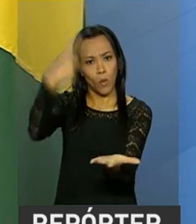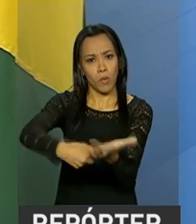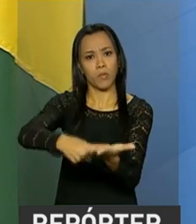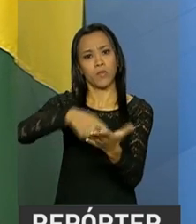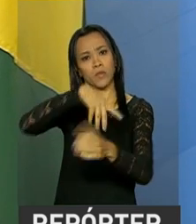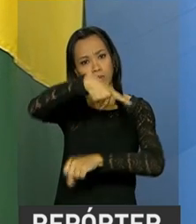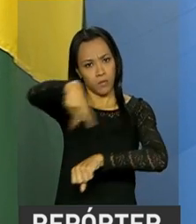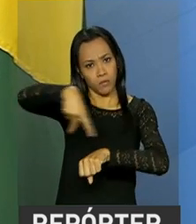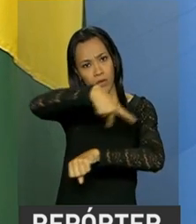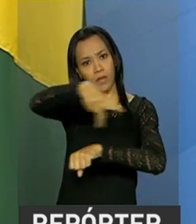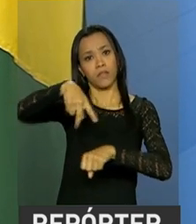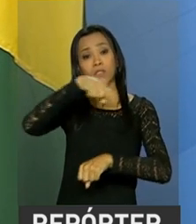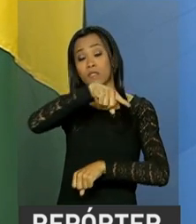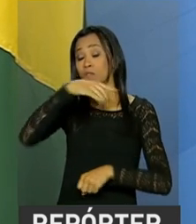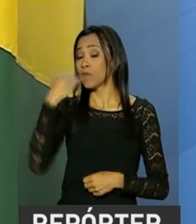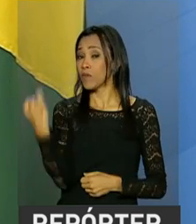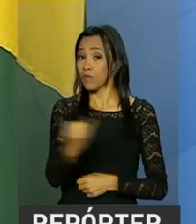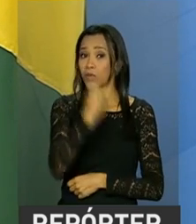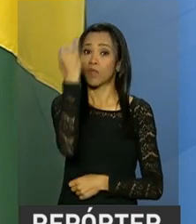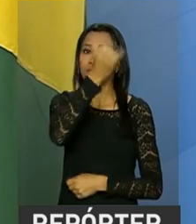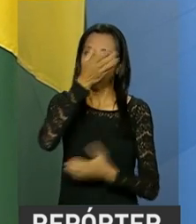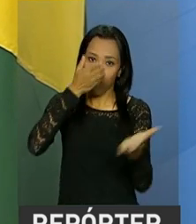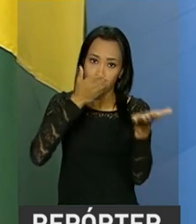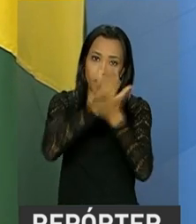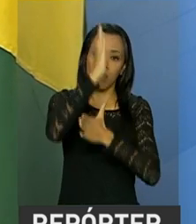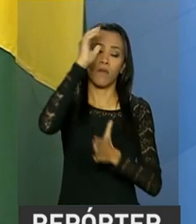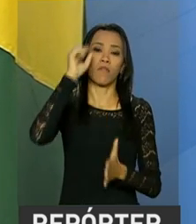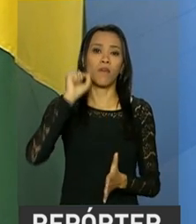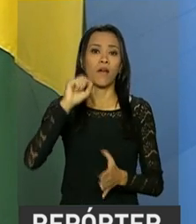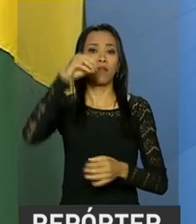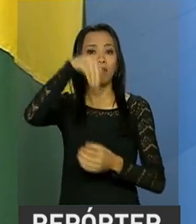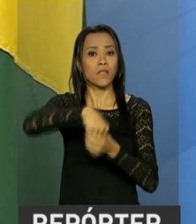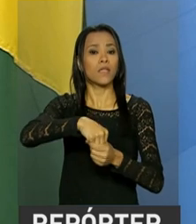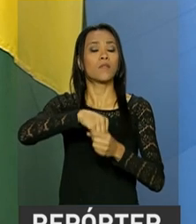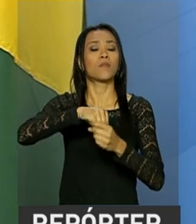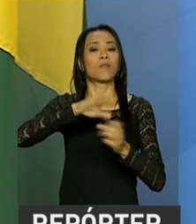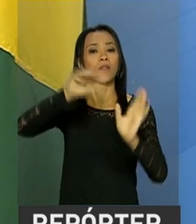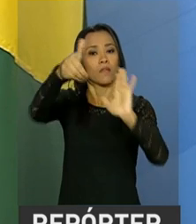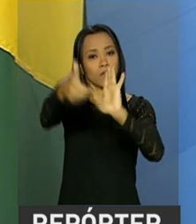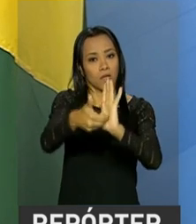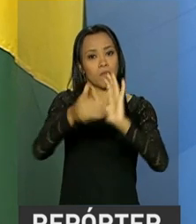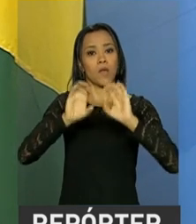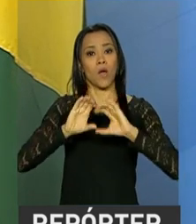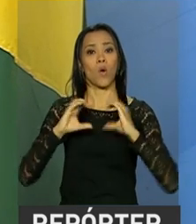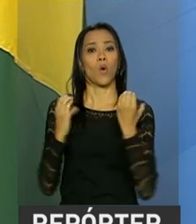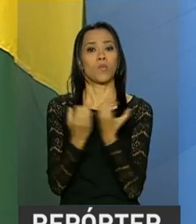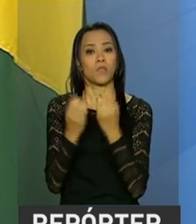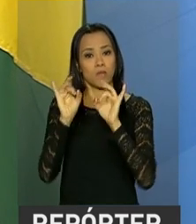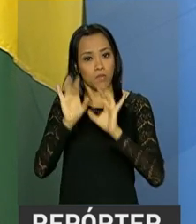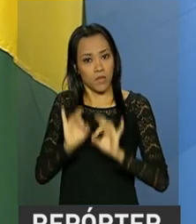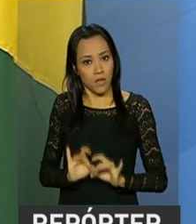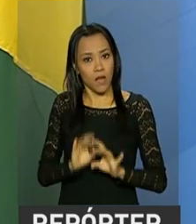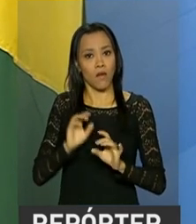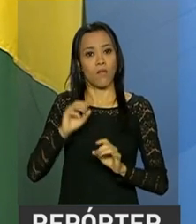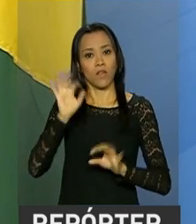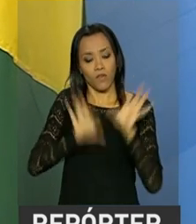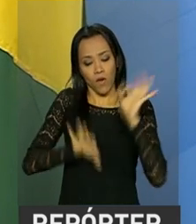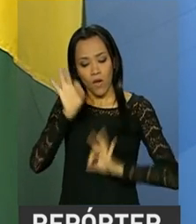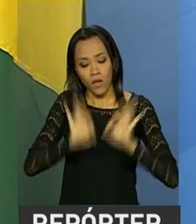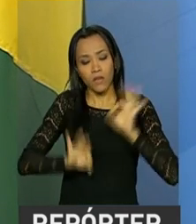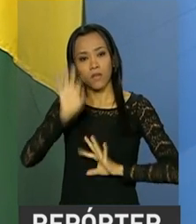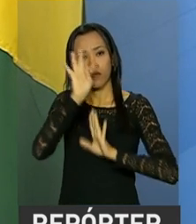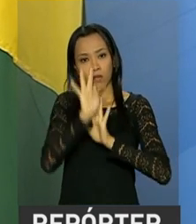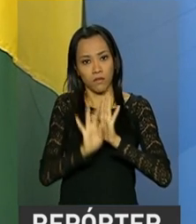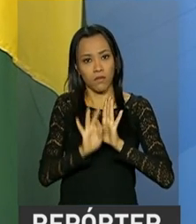foi fundamental para a aprovação na Comissão Especial da Câmara dos Deputados do parecer preparado pelo relator Arthur